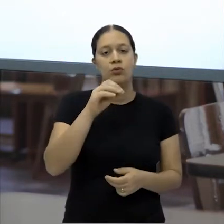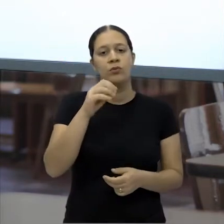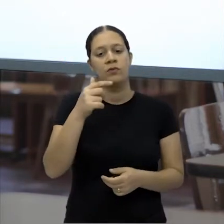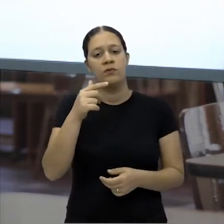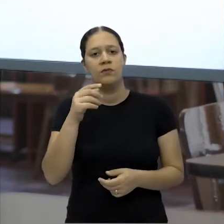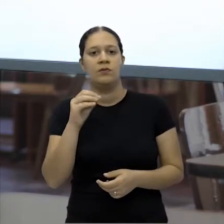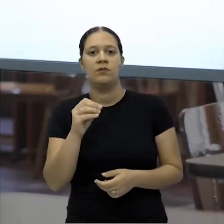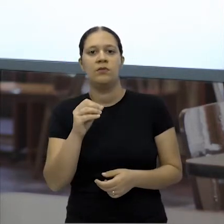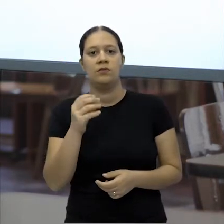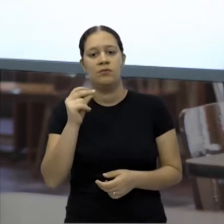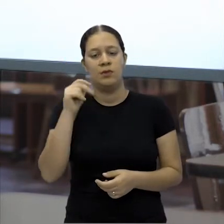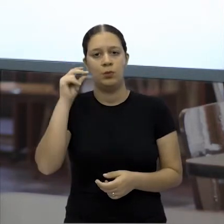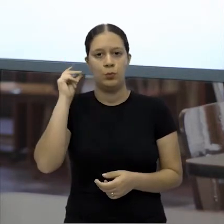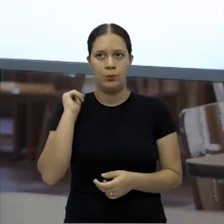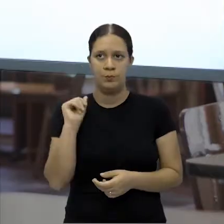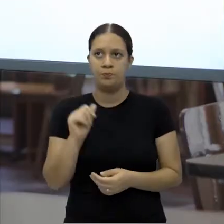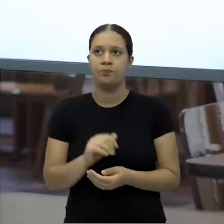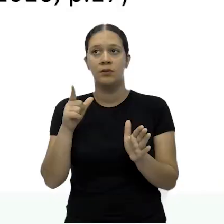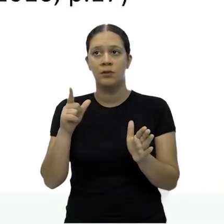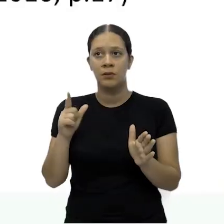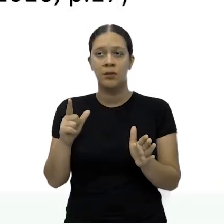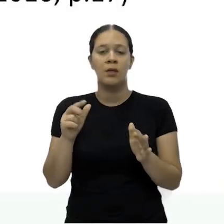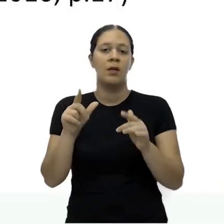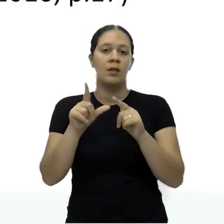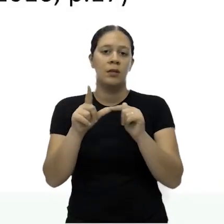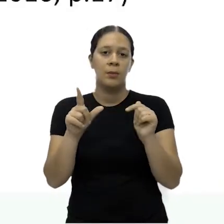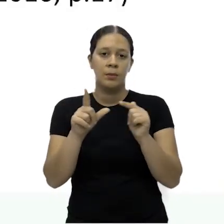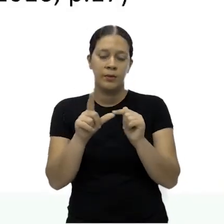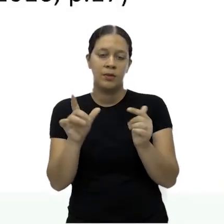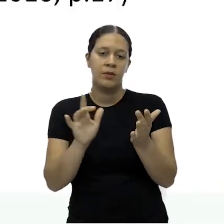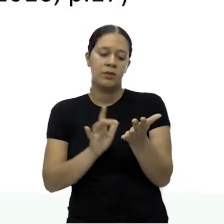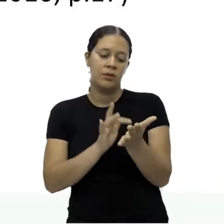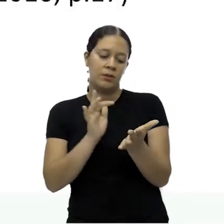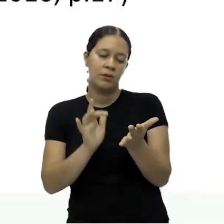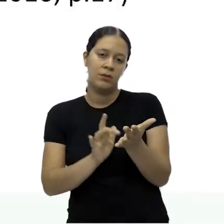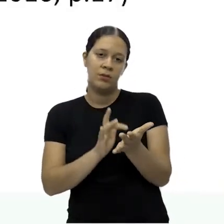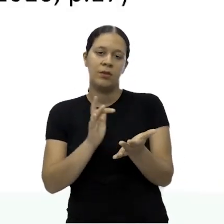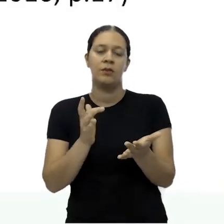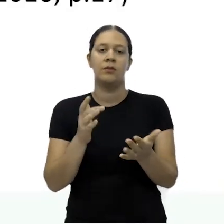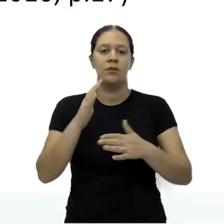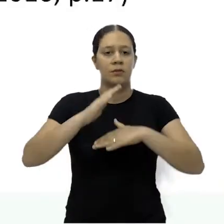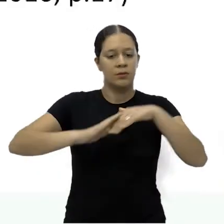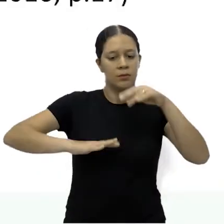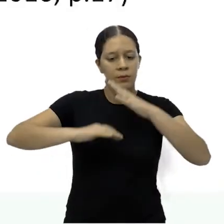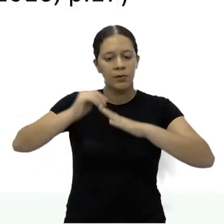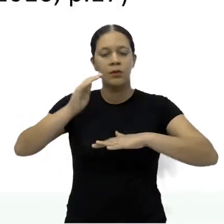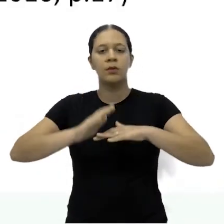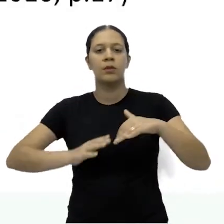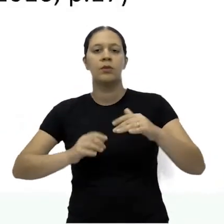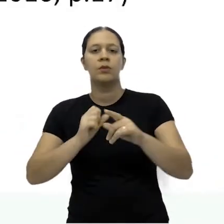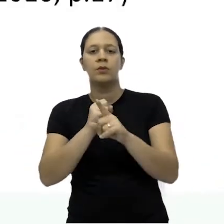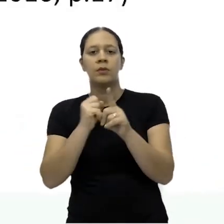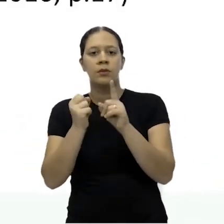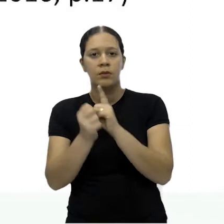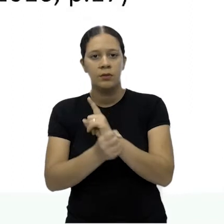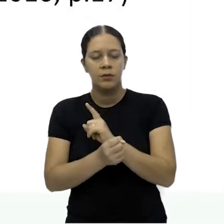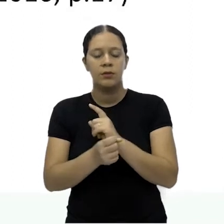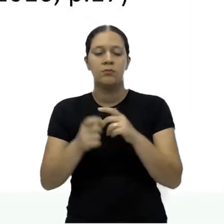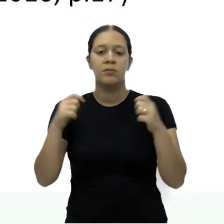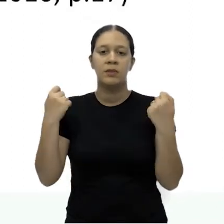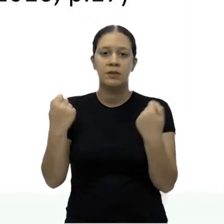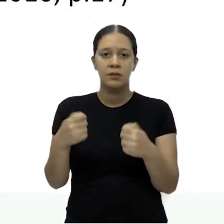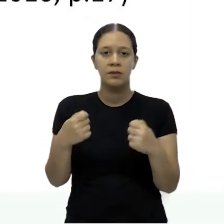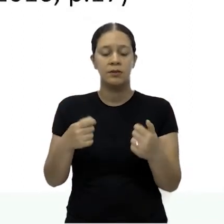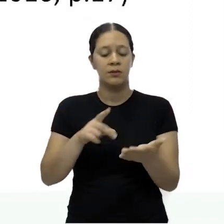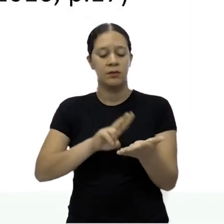2020 atípico. Vamos ver? Sobre letramentos digitais, são habilidades individuais e sociais necessárias